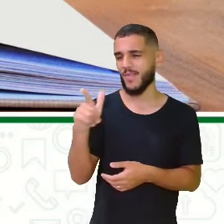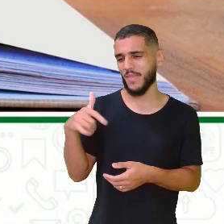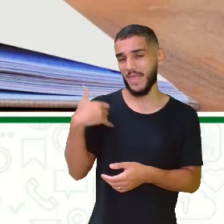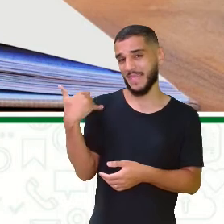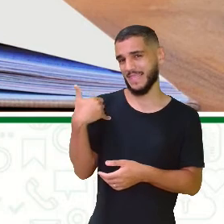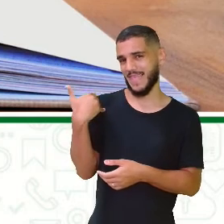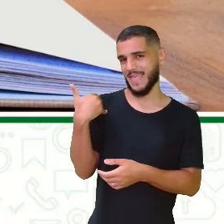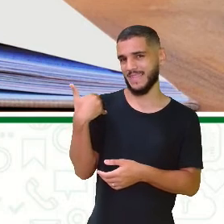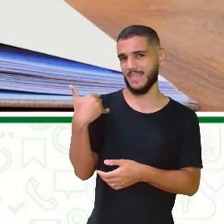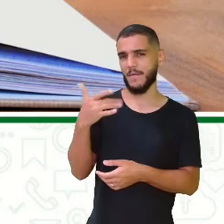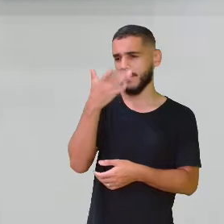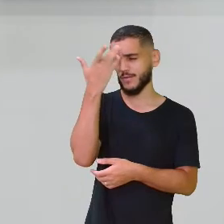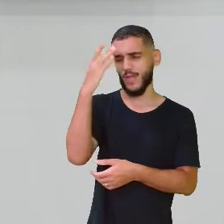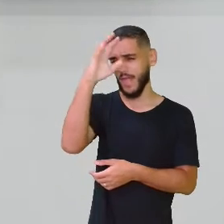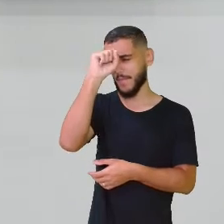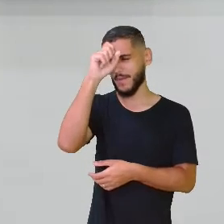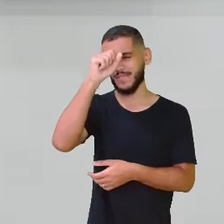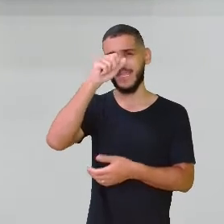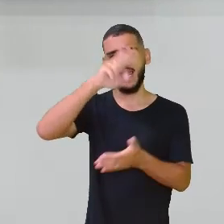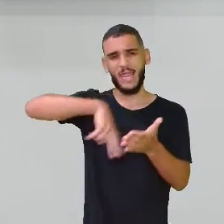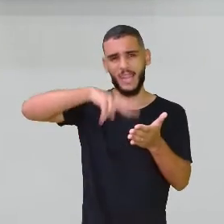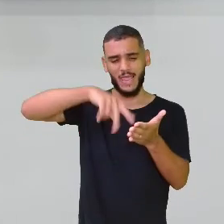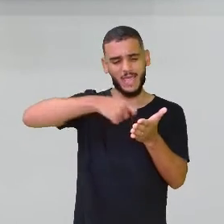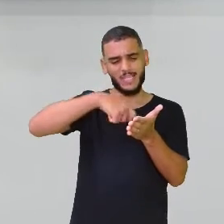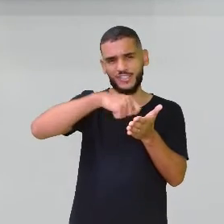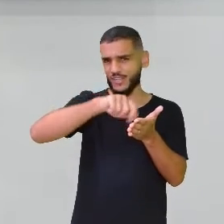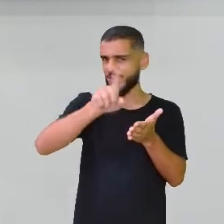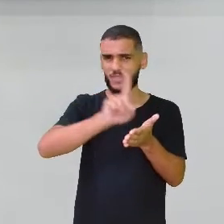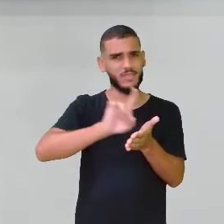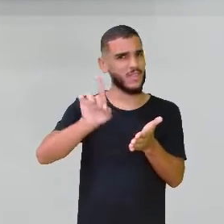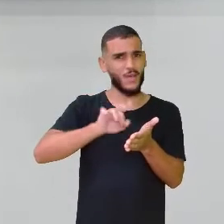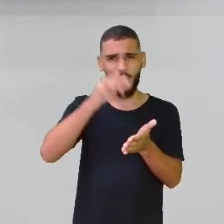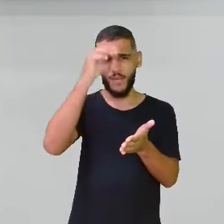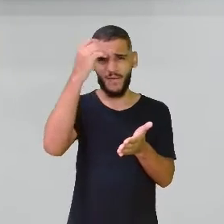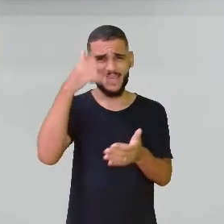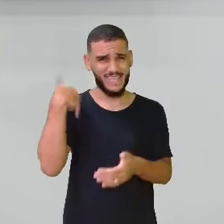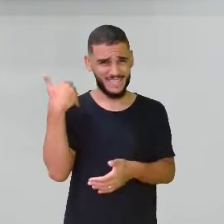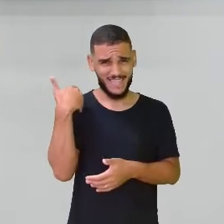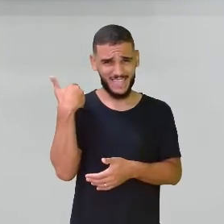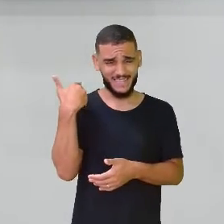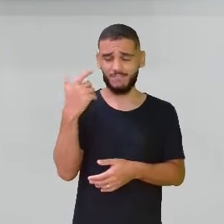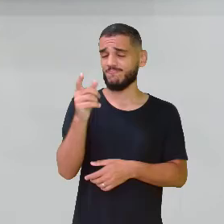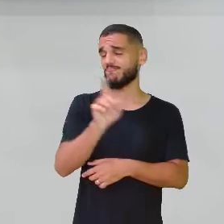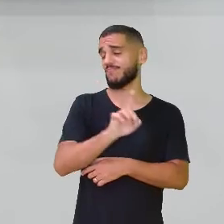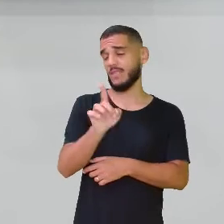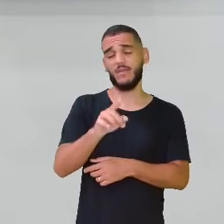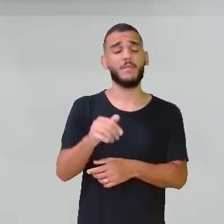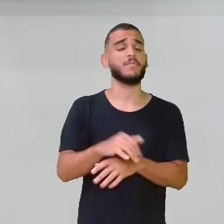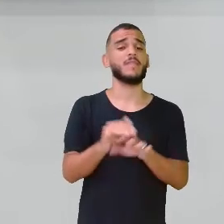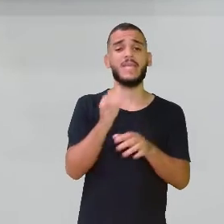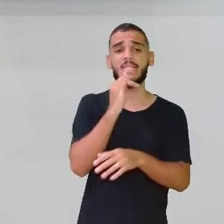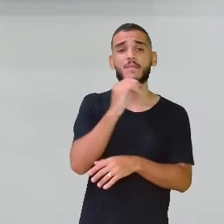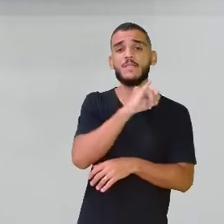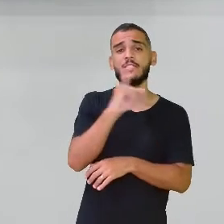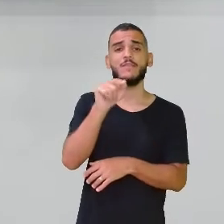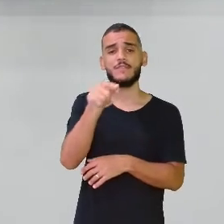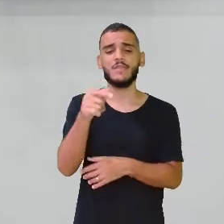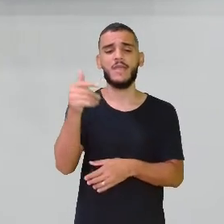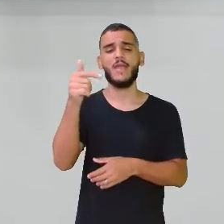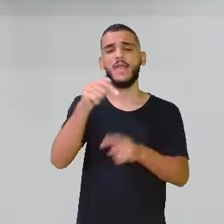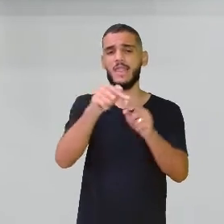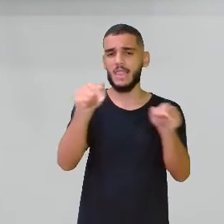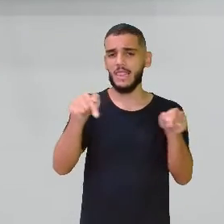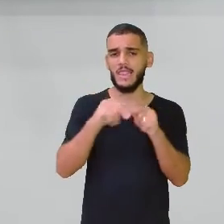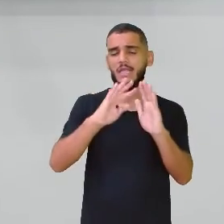para aprender a ler e escrever. Gente, você que está aí na sala, você tem mais de 60 anos? Pois é, a aula